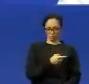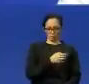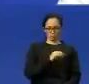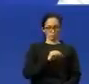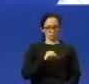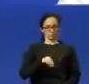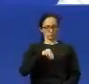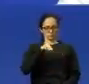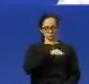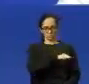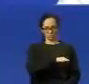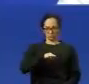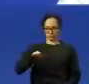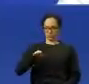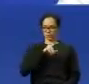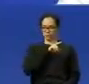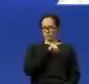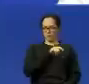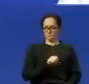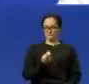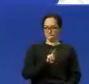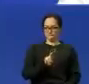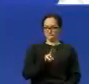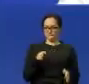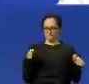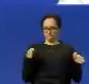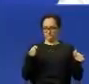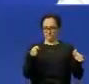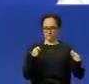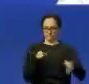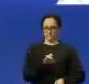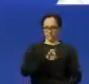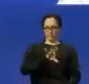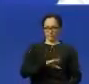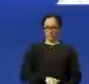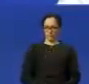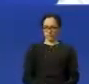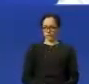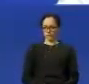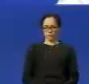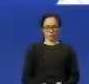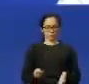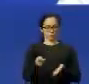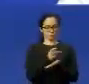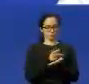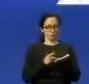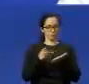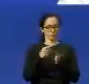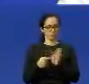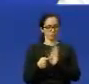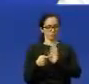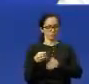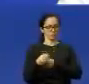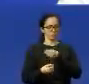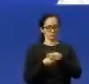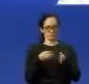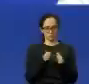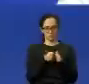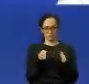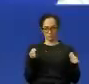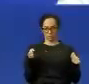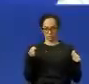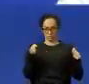metros lineares dessa tela, que é usada apenas nas laterais. Aí ele traz uma figura mostrando como seriam as